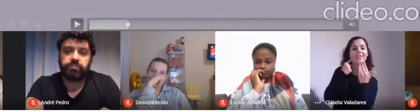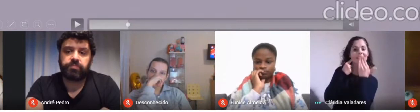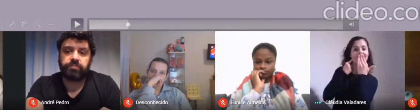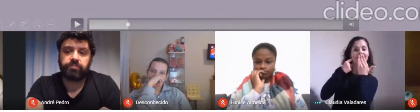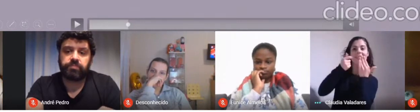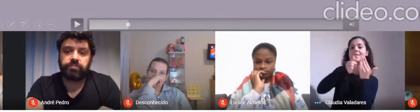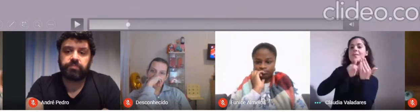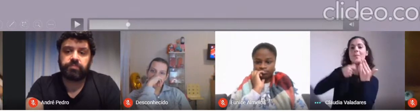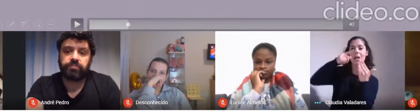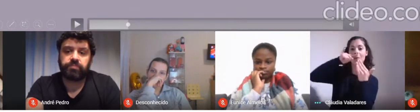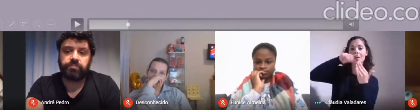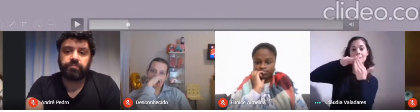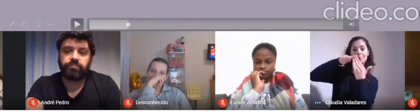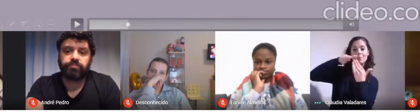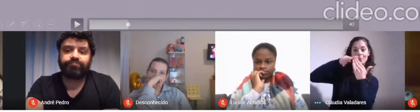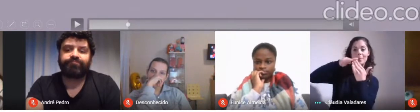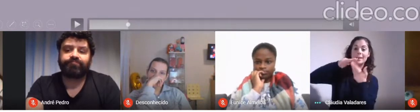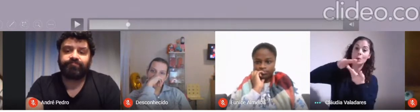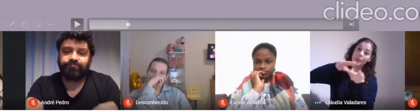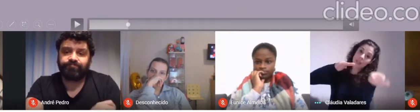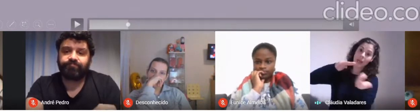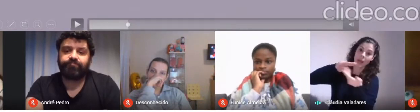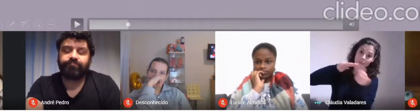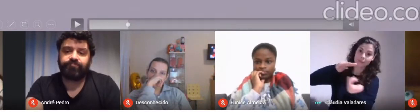a placa que ficou lá acumulada.